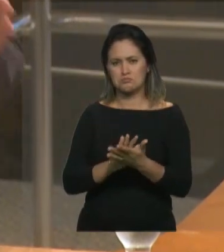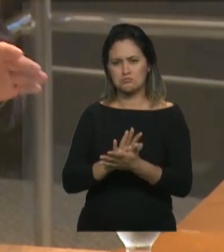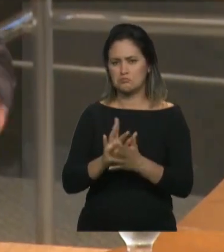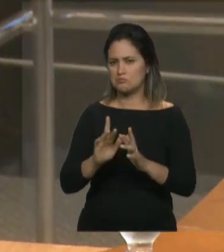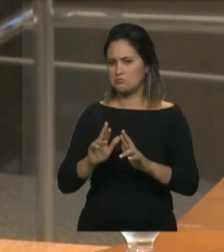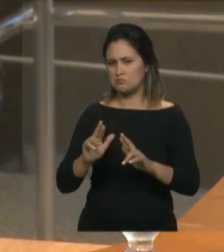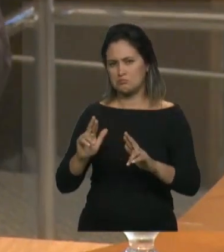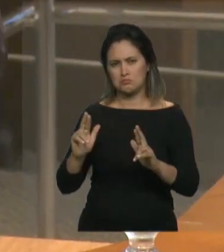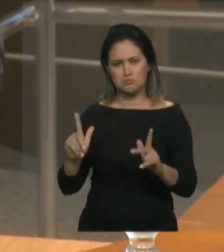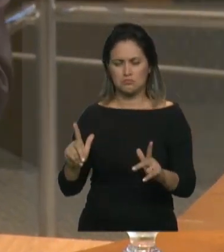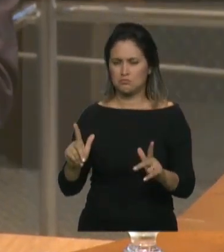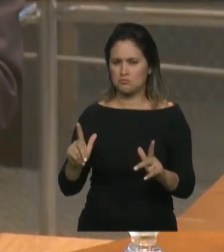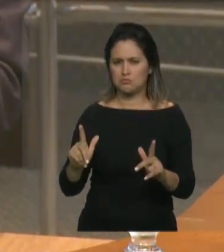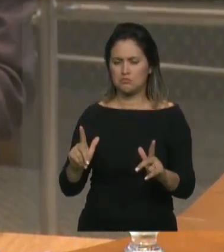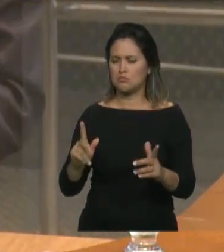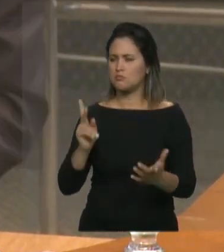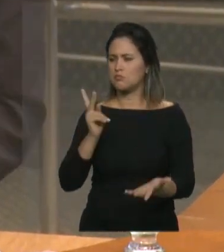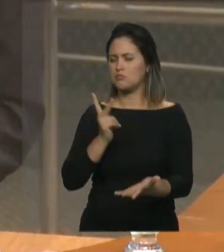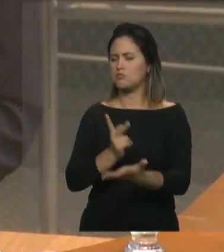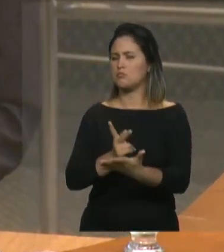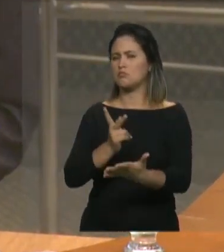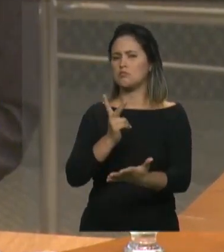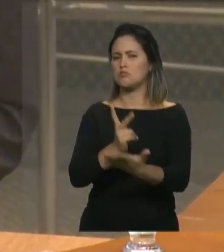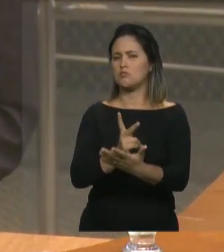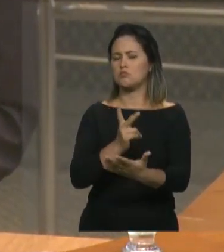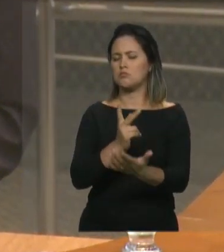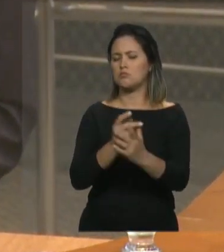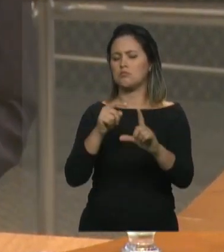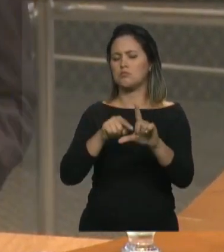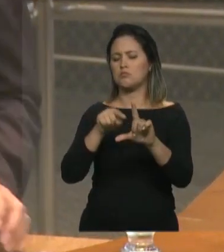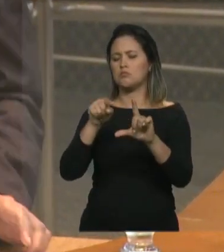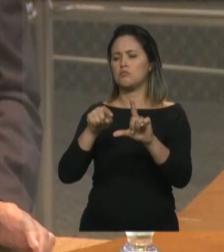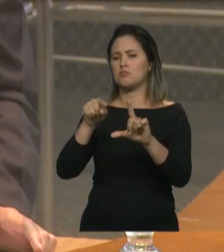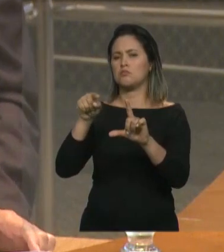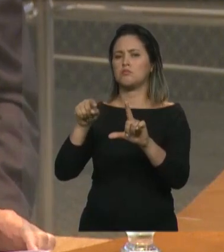nos palantes da vida e a realidade com que vive o Maranhão.